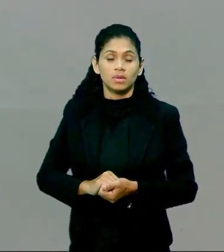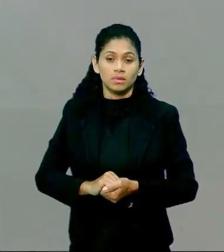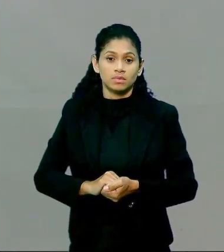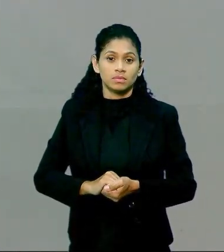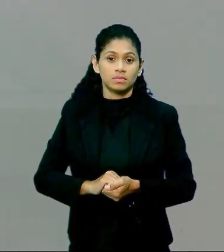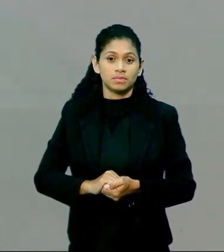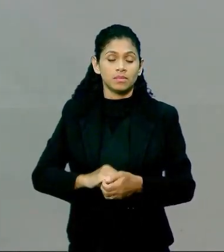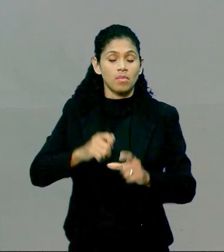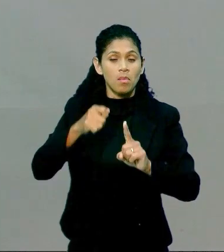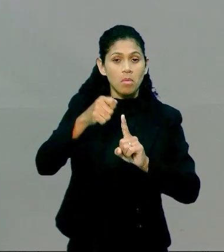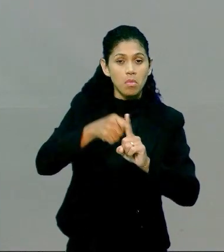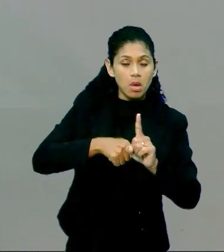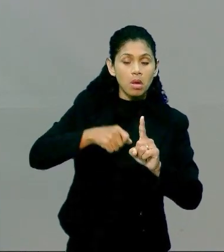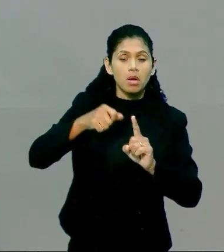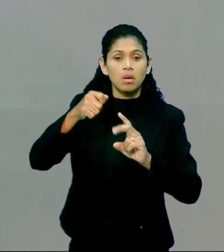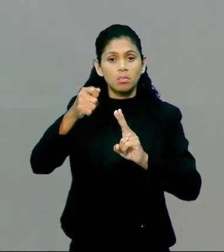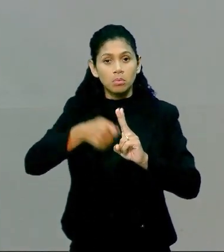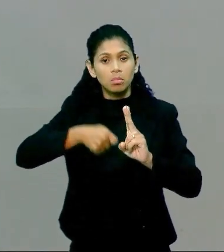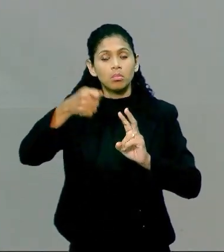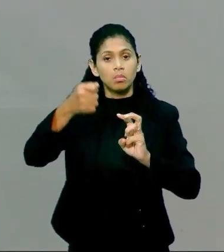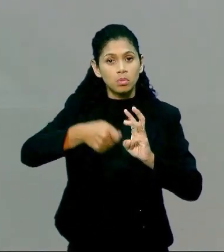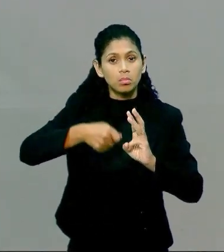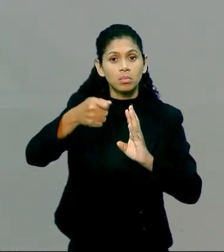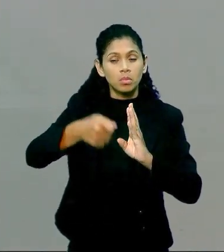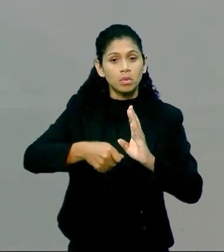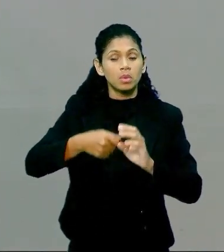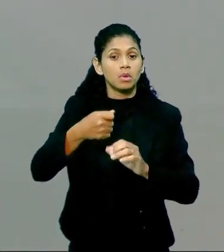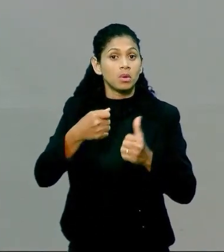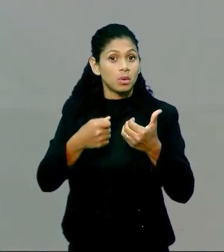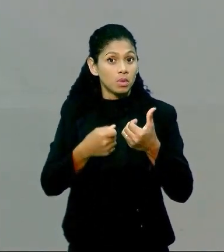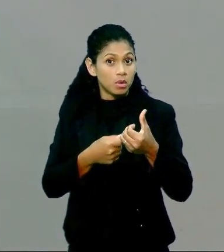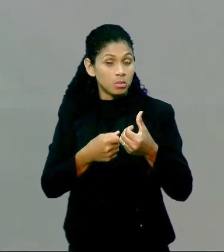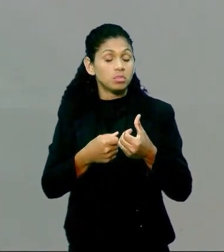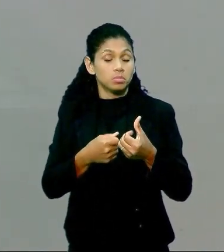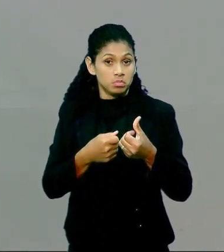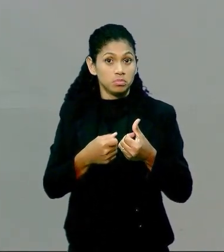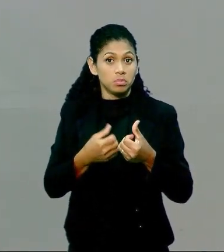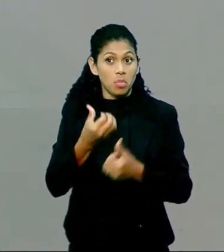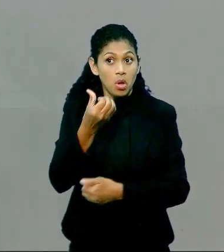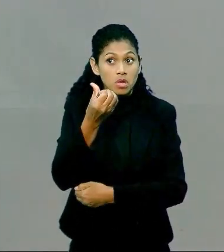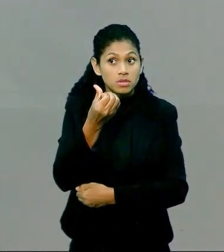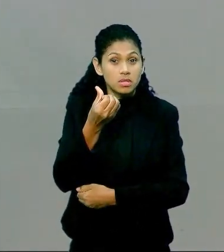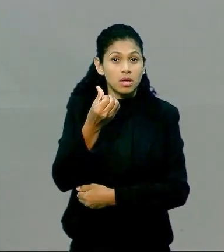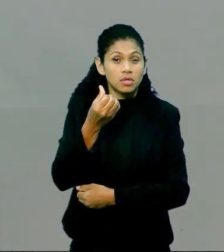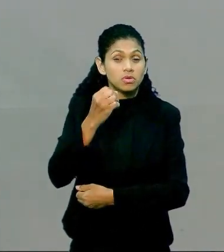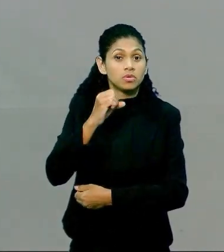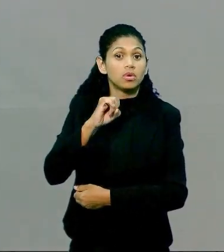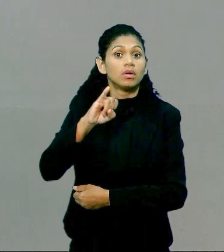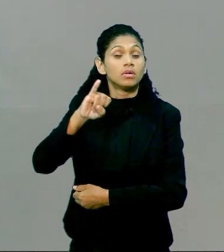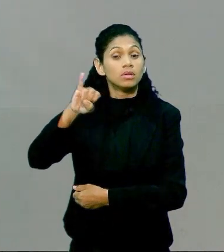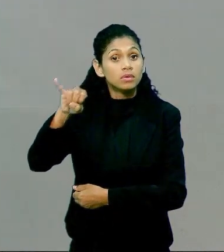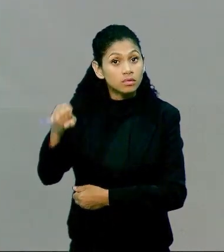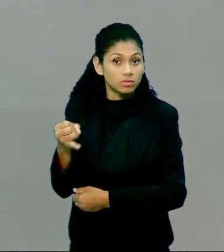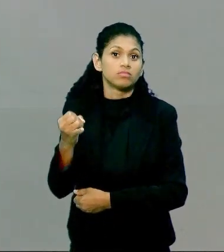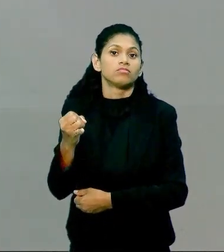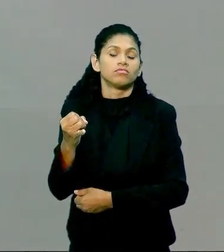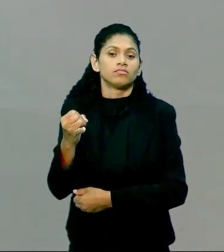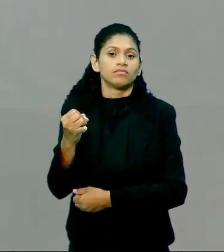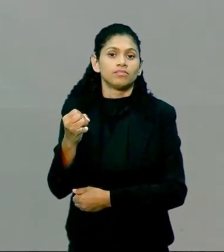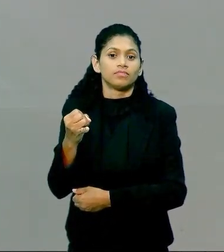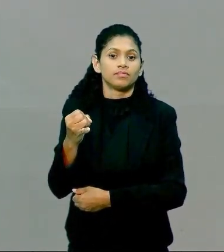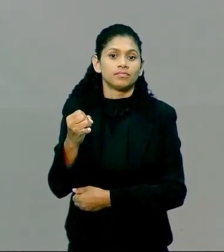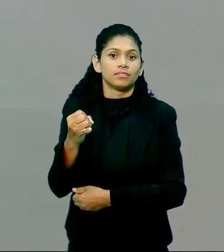de janeiro a junho? Verdade. Ah, então a segunda metade só pode ser julho a dezembro. Verdade, então você viu